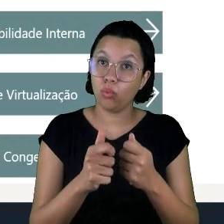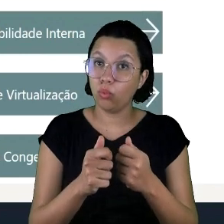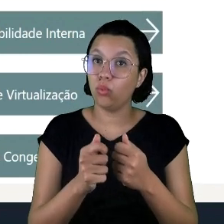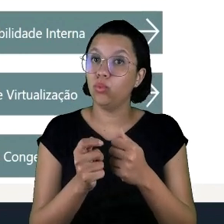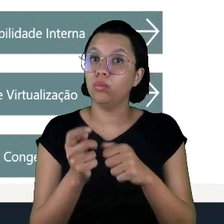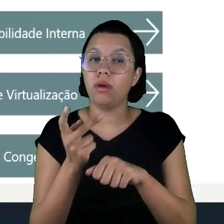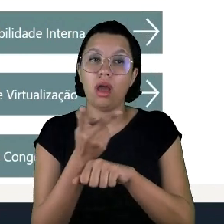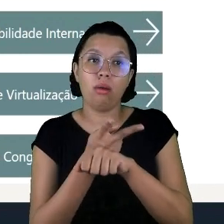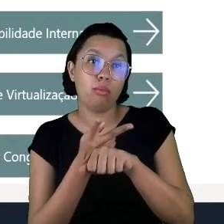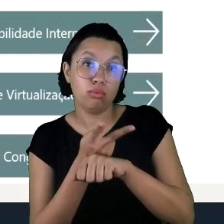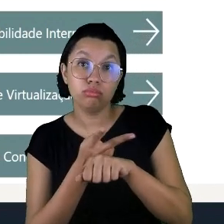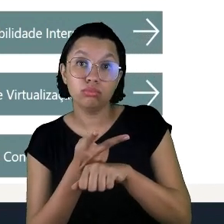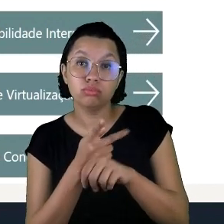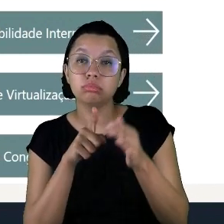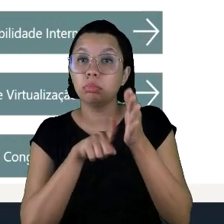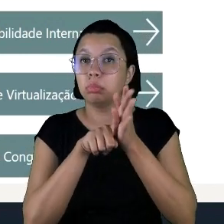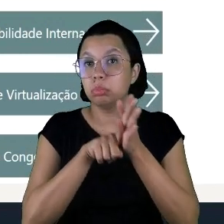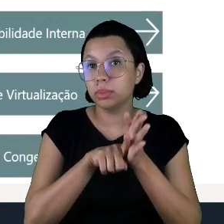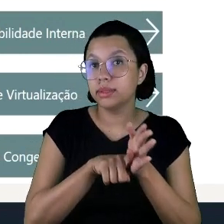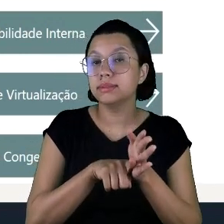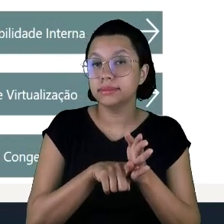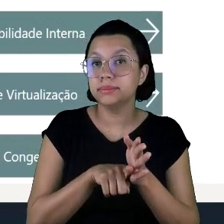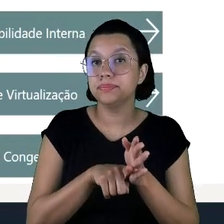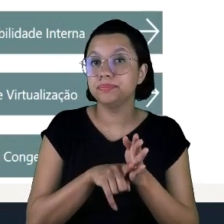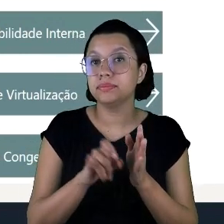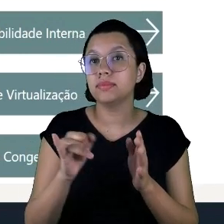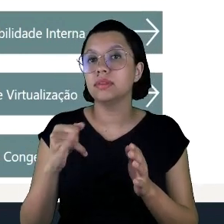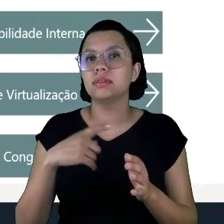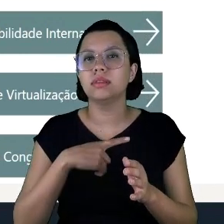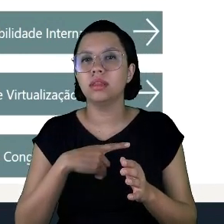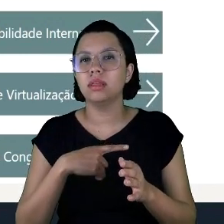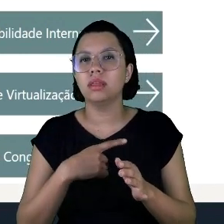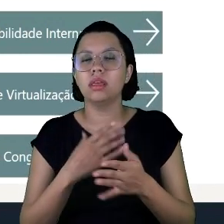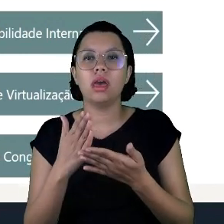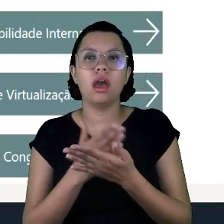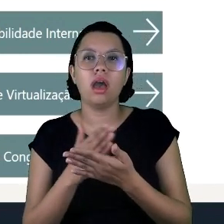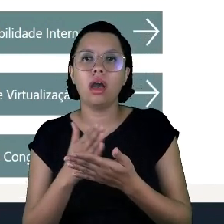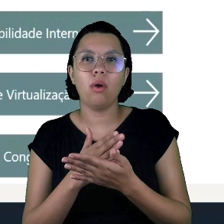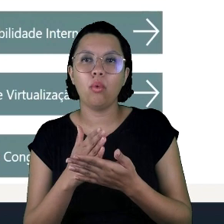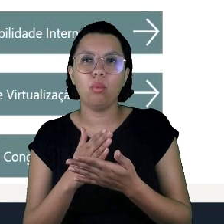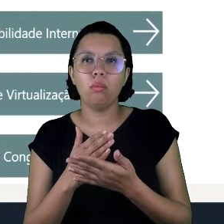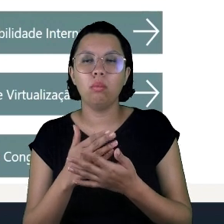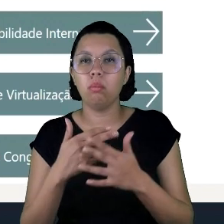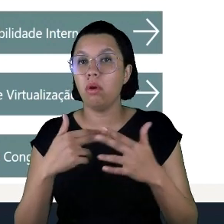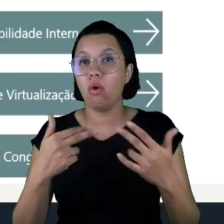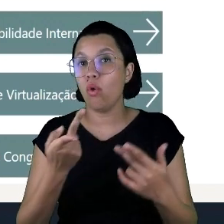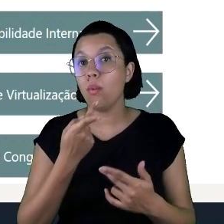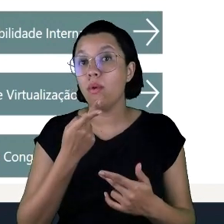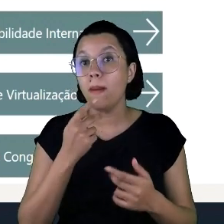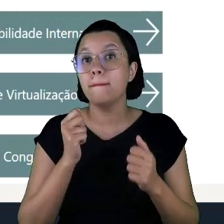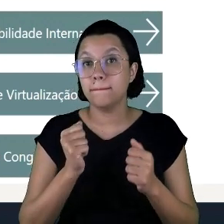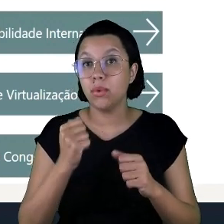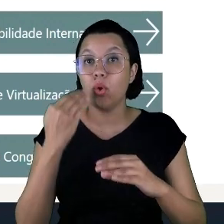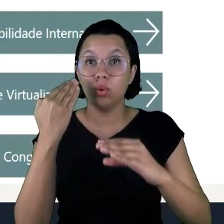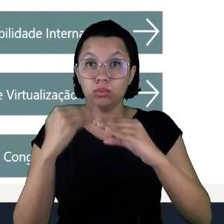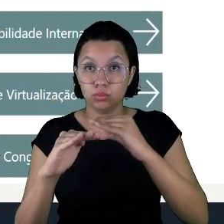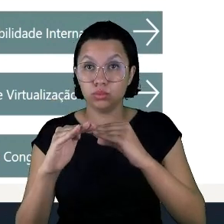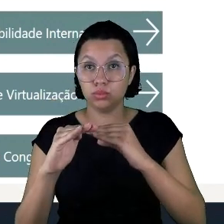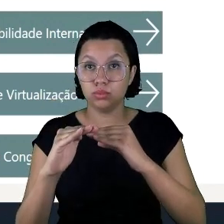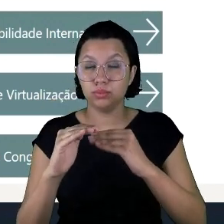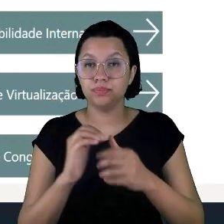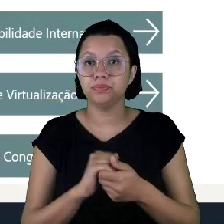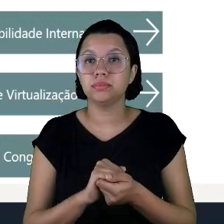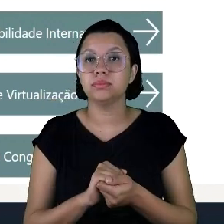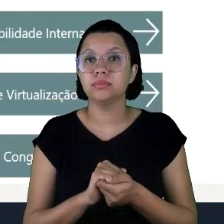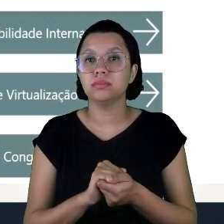de todos para que possam consultar e se tiver alguma manifestação, pode enviar para o